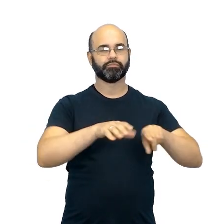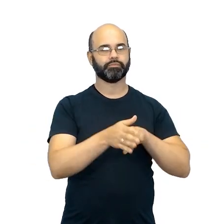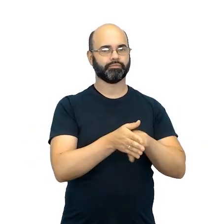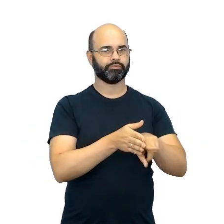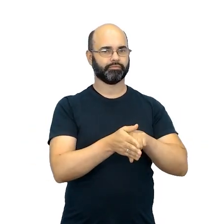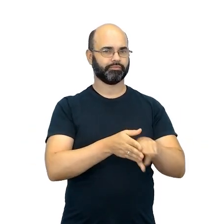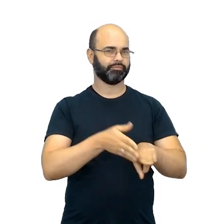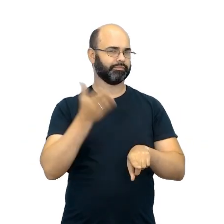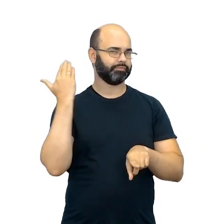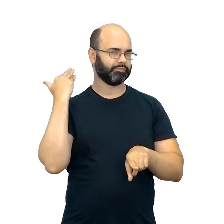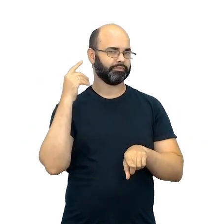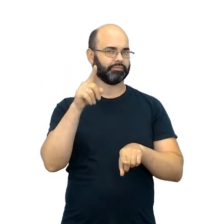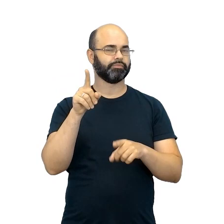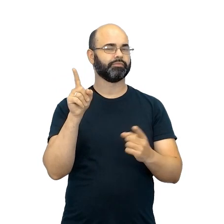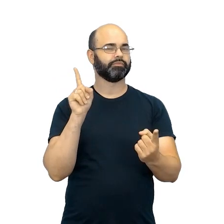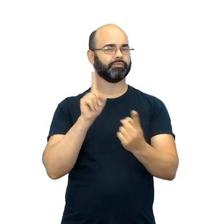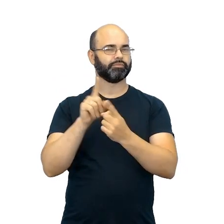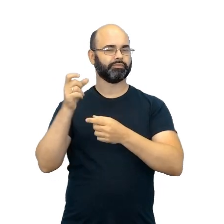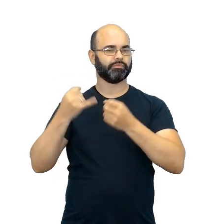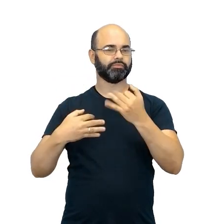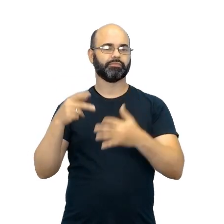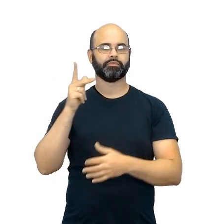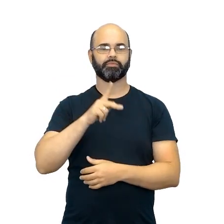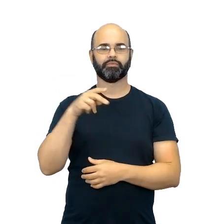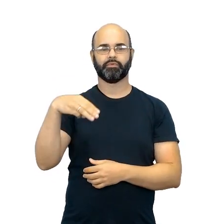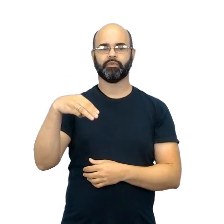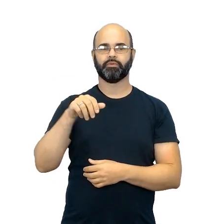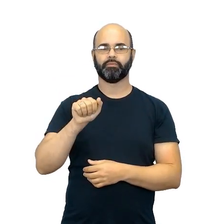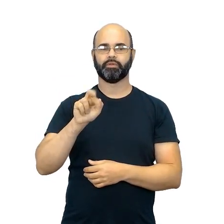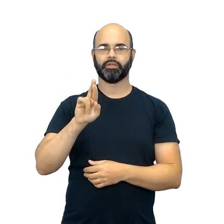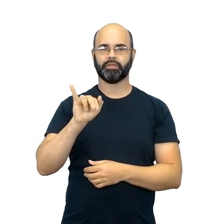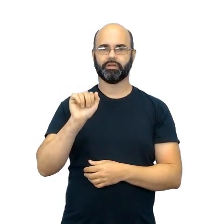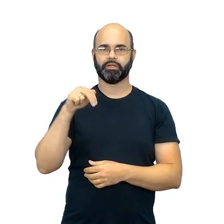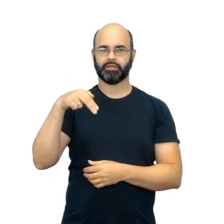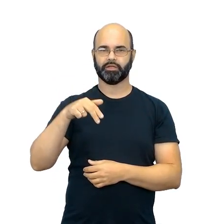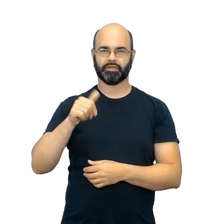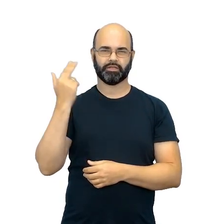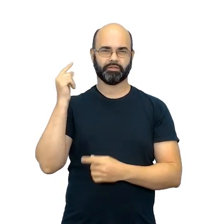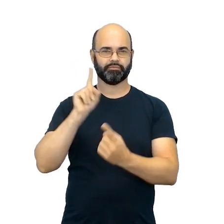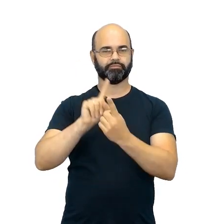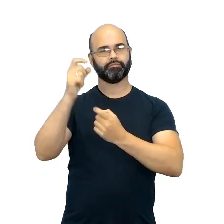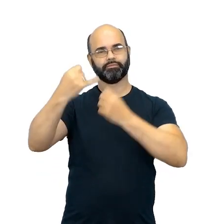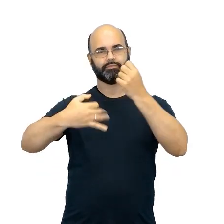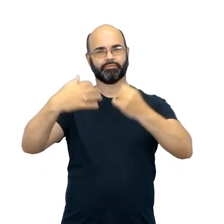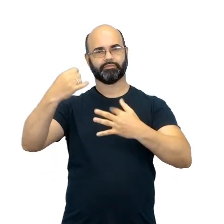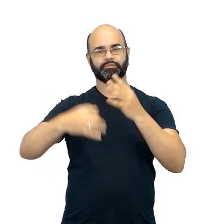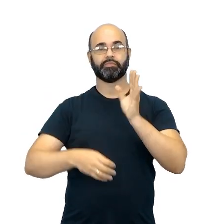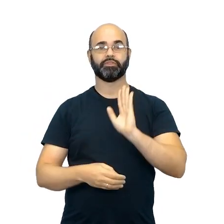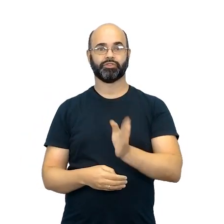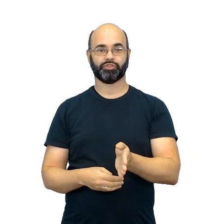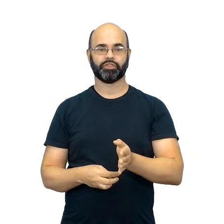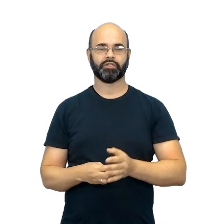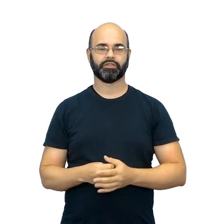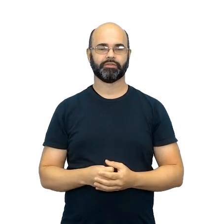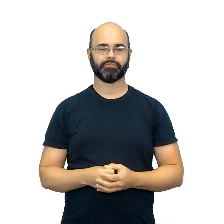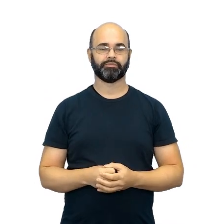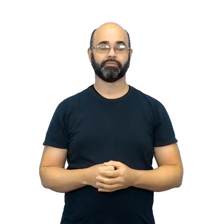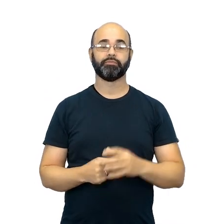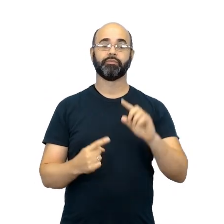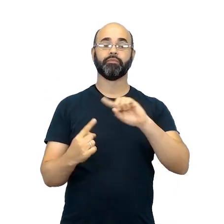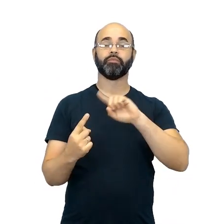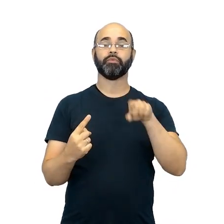passada de etapa, né, com a professora Mariana, o ensino por investigação, como o próprio nome já diz, tem o objetivo